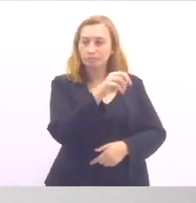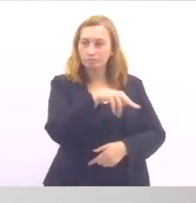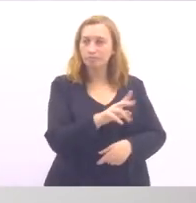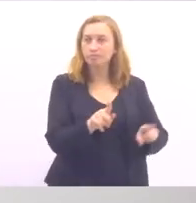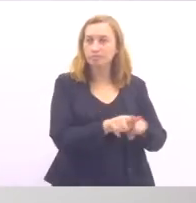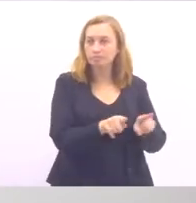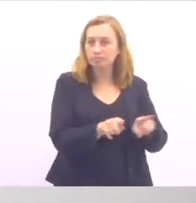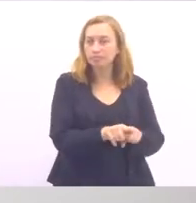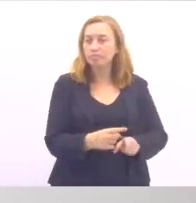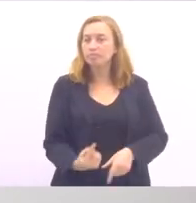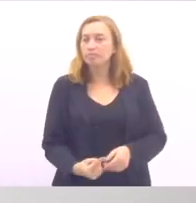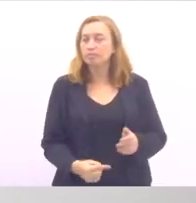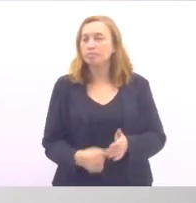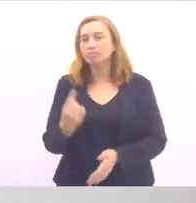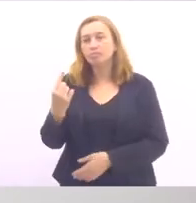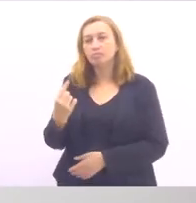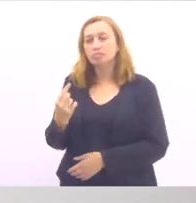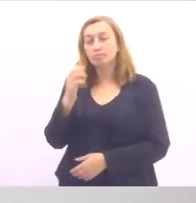uma das